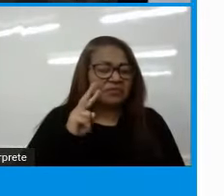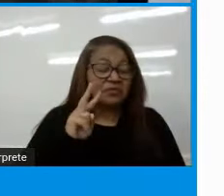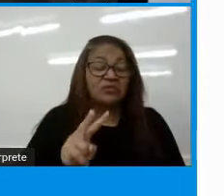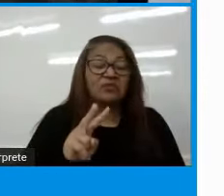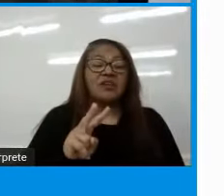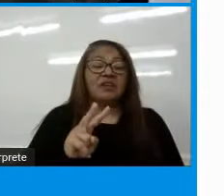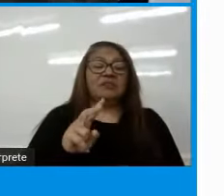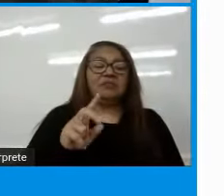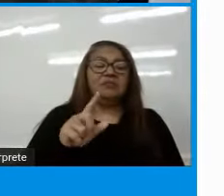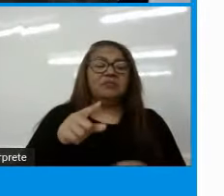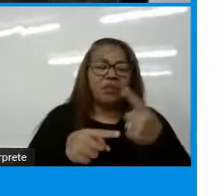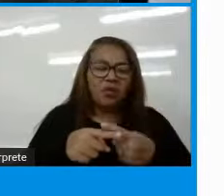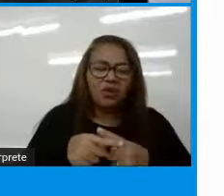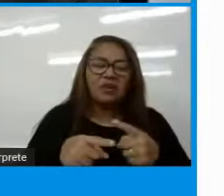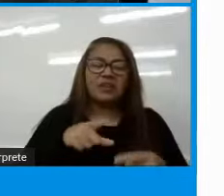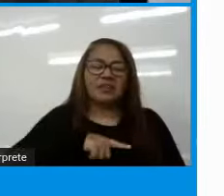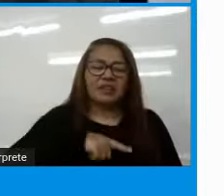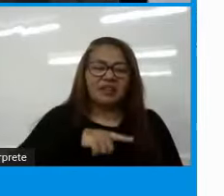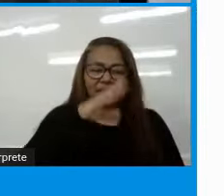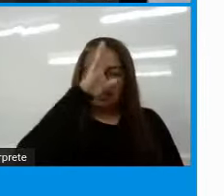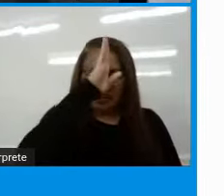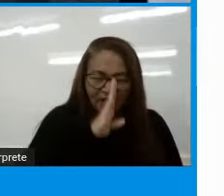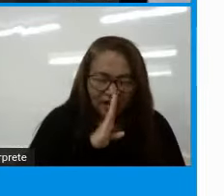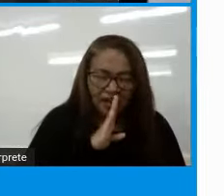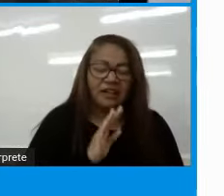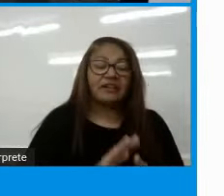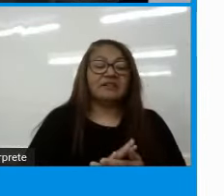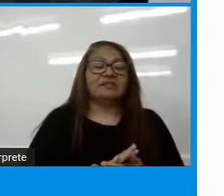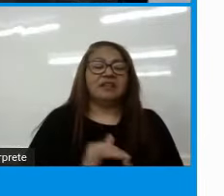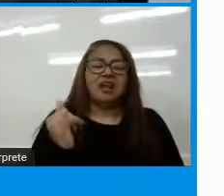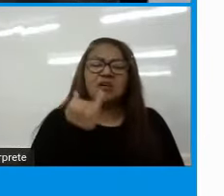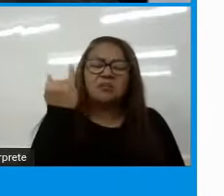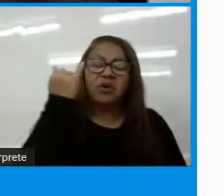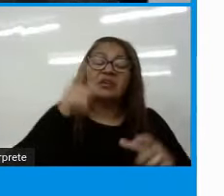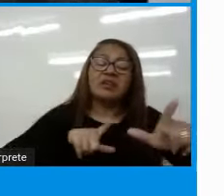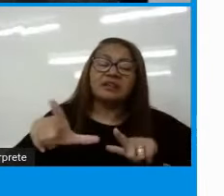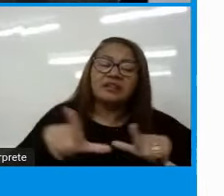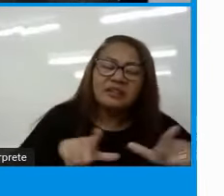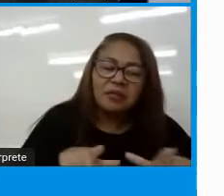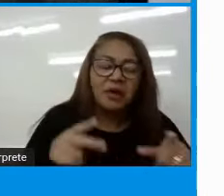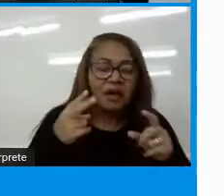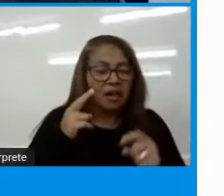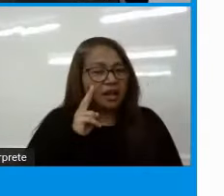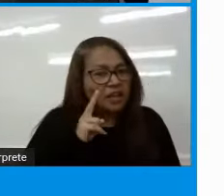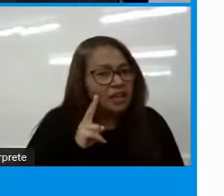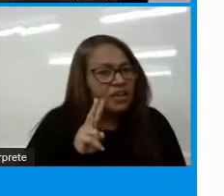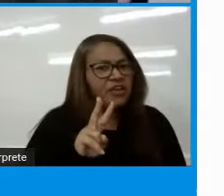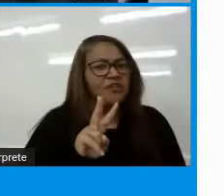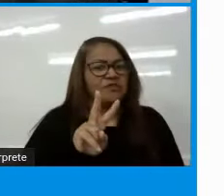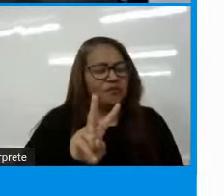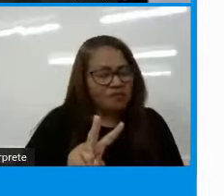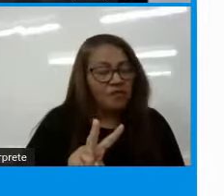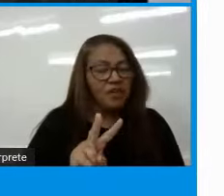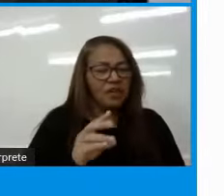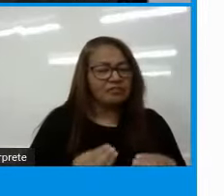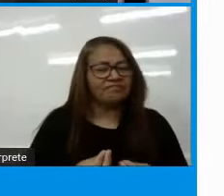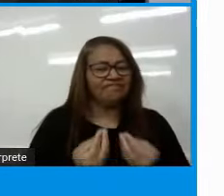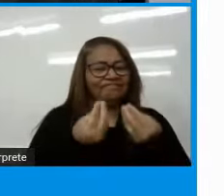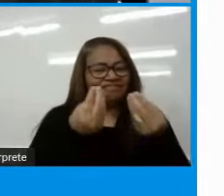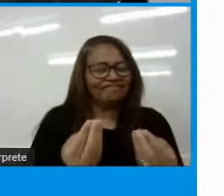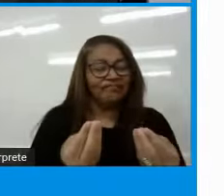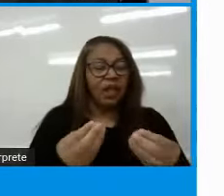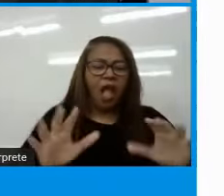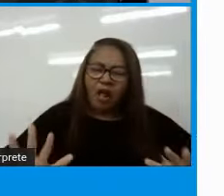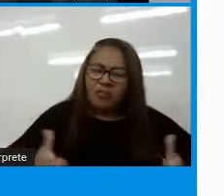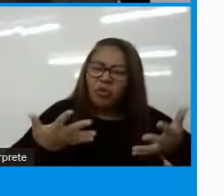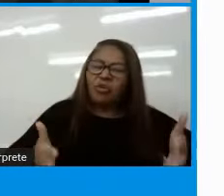né? Então, assim, é importante a gente trabalhar sobre essa perspectiva e encarar isso, encarar essa disponibilidade como uma motivação